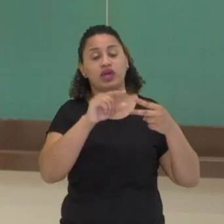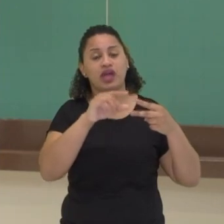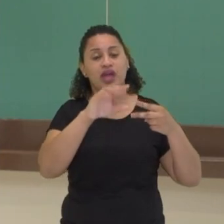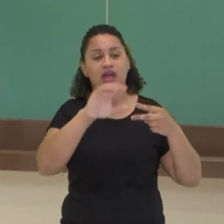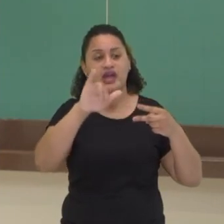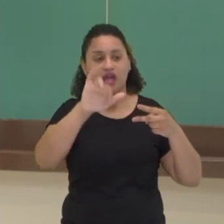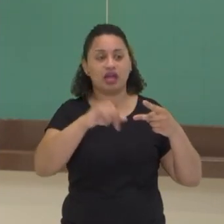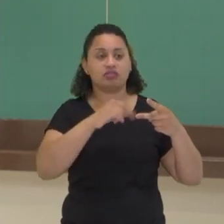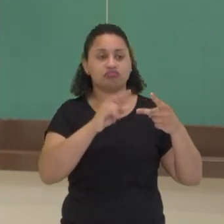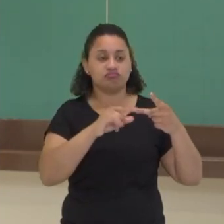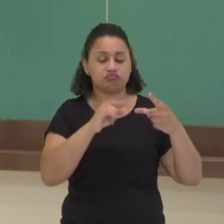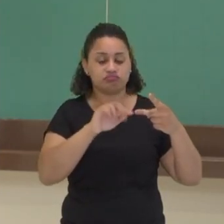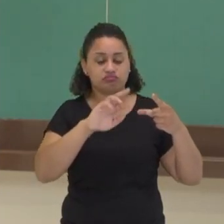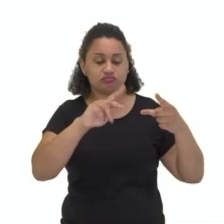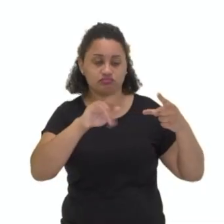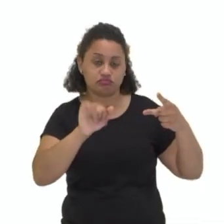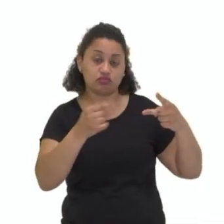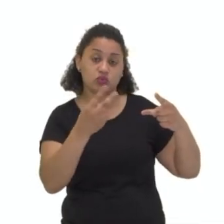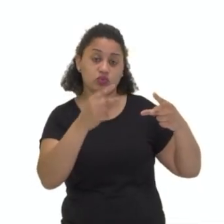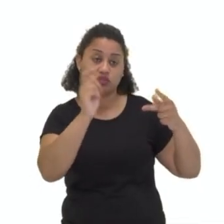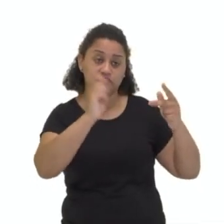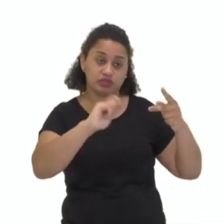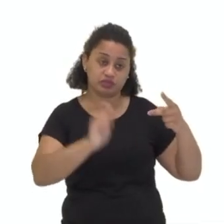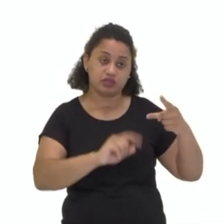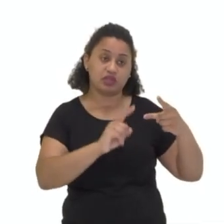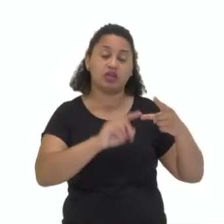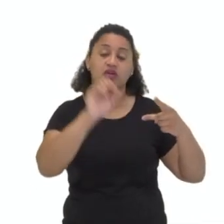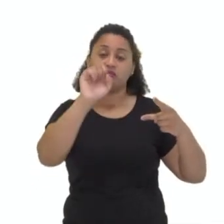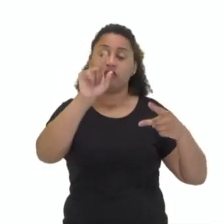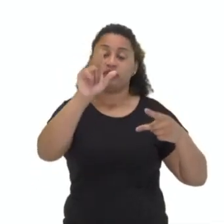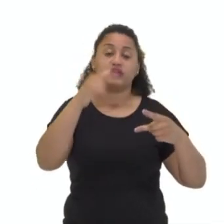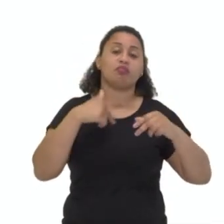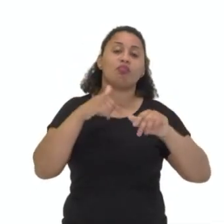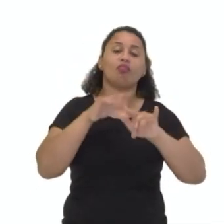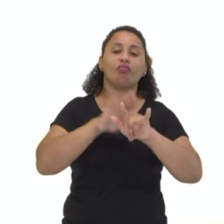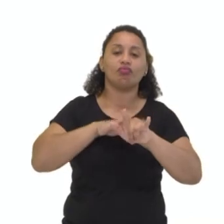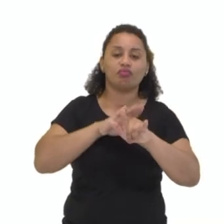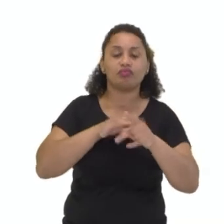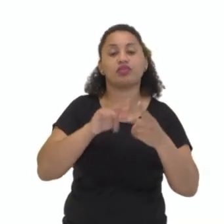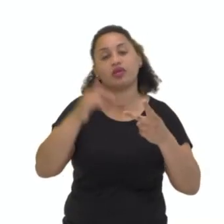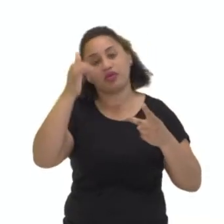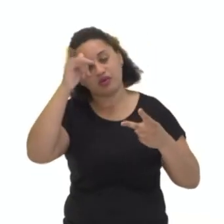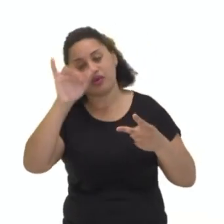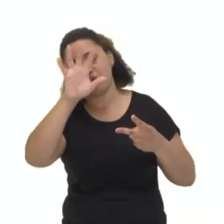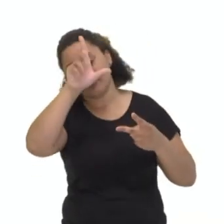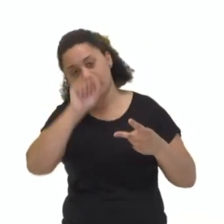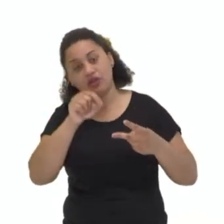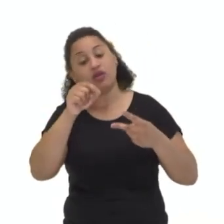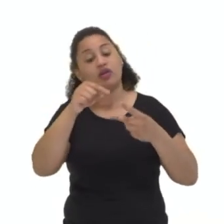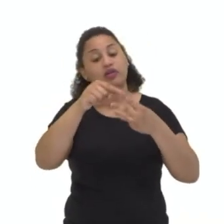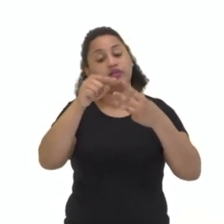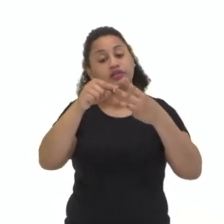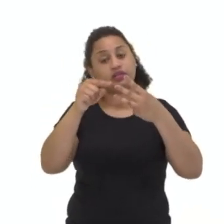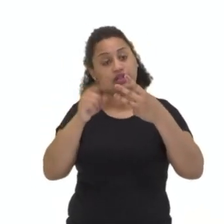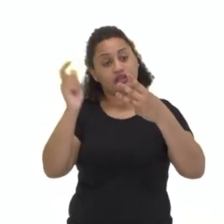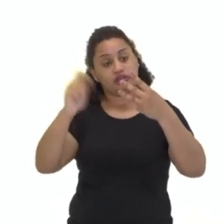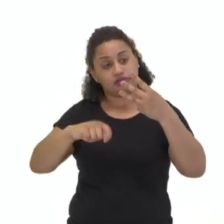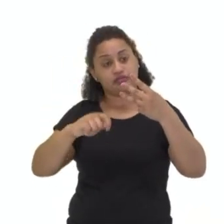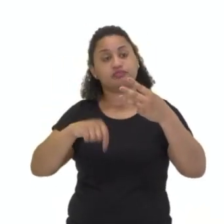ter vários esquemas para que eu consiga ver quantas possibilidades, quantas combinações eu